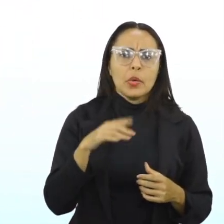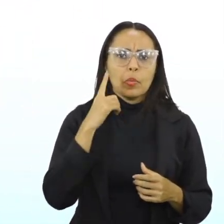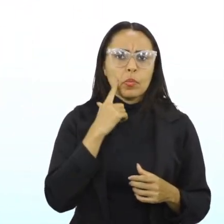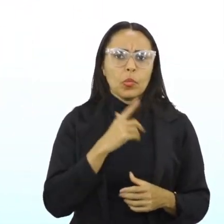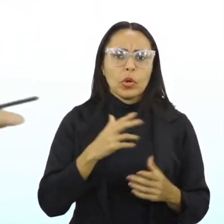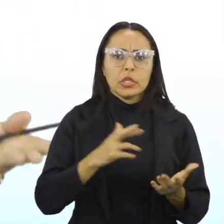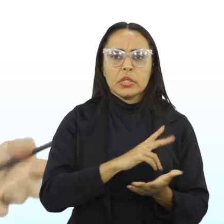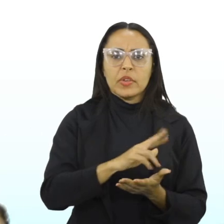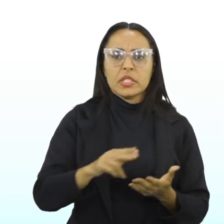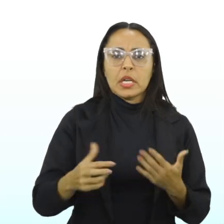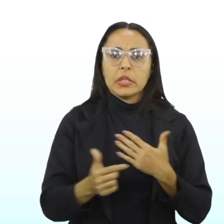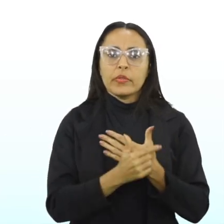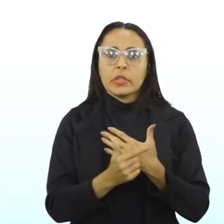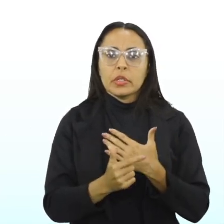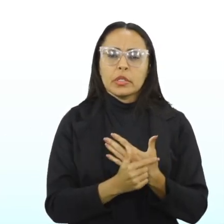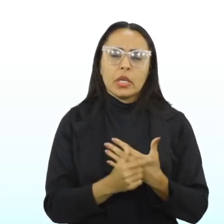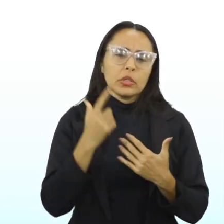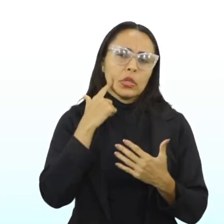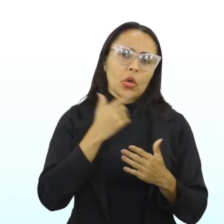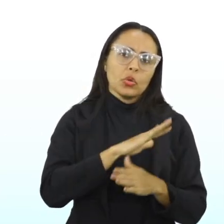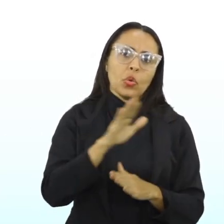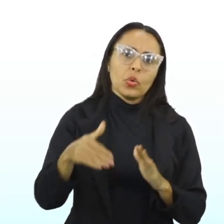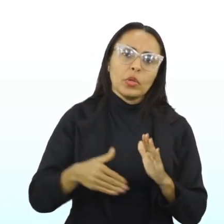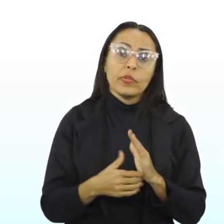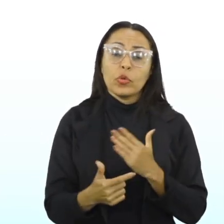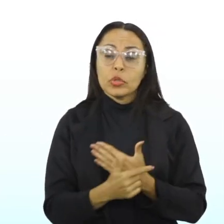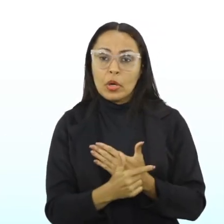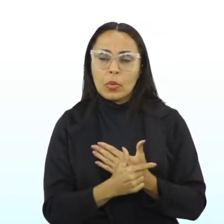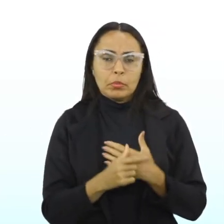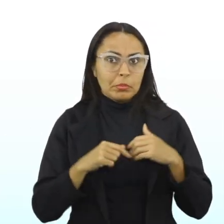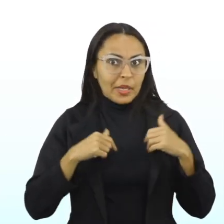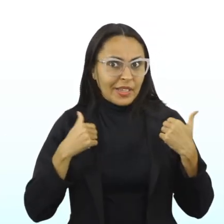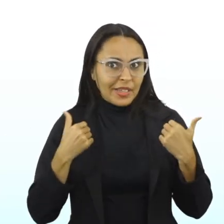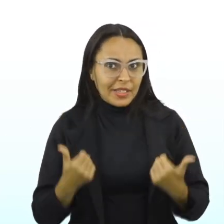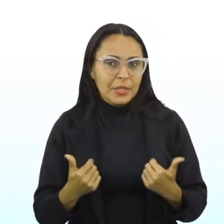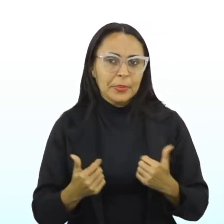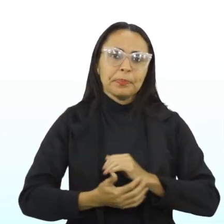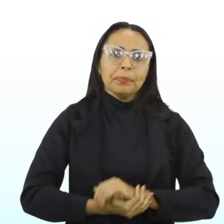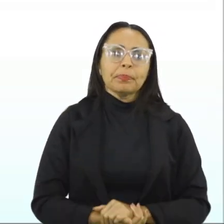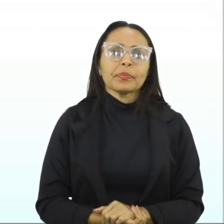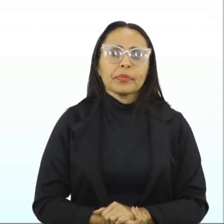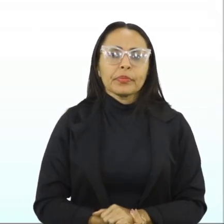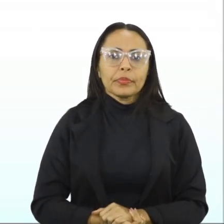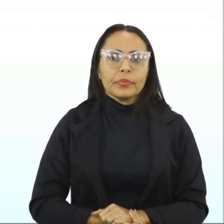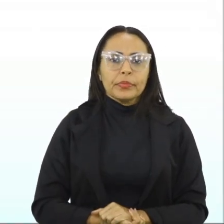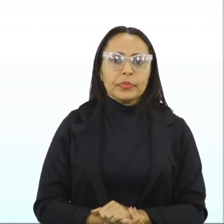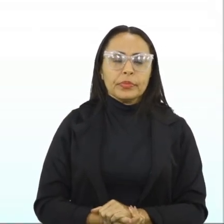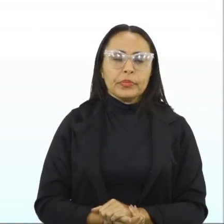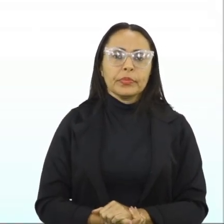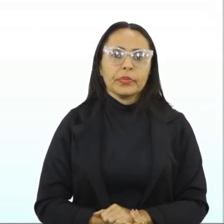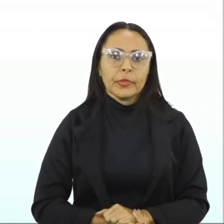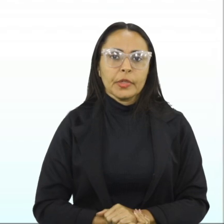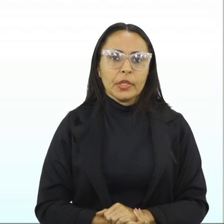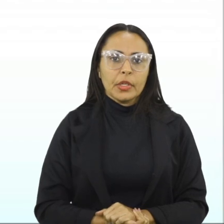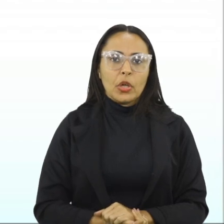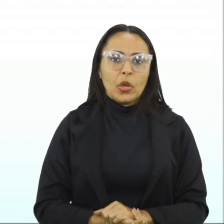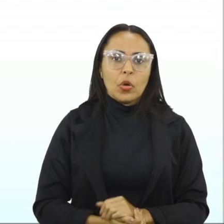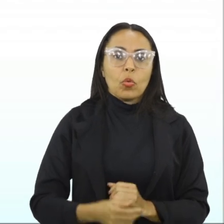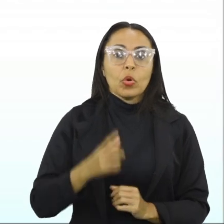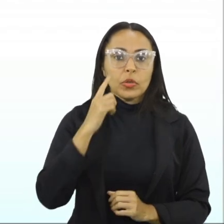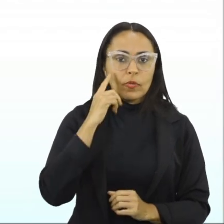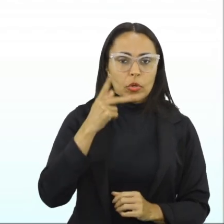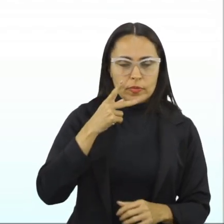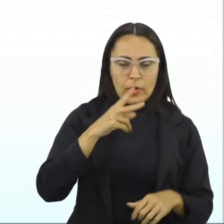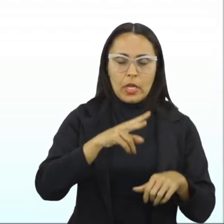Por causa da diversidade funcional. Todas essas funções que eu acabei de falar. Beleza? Léo, bota no quadro aí de novo. Agora quando você vai